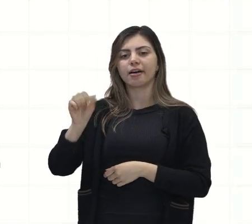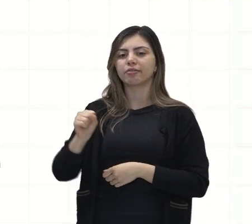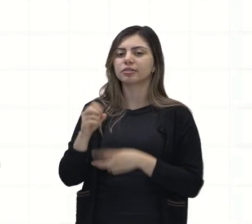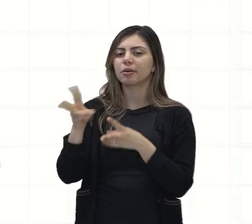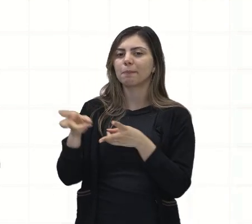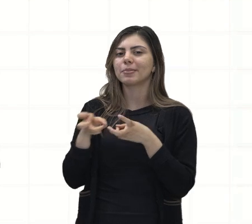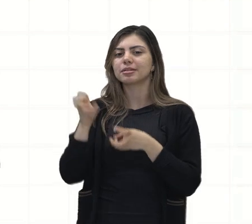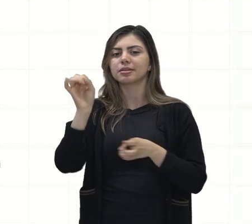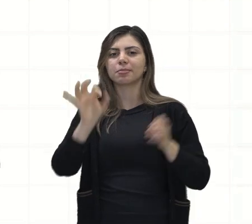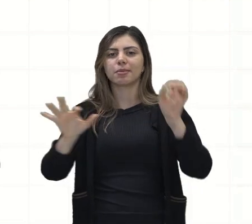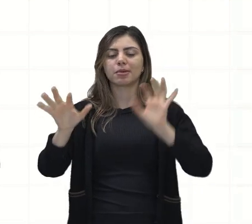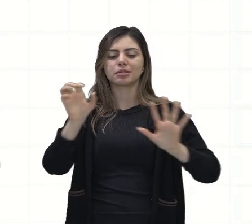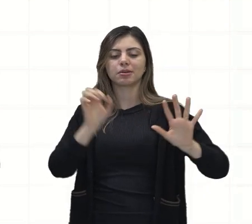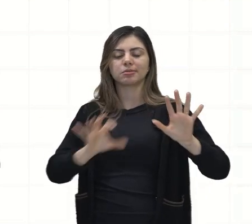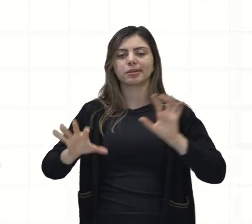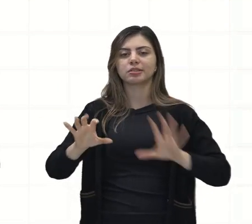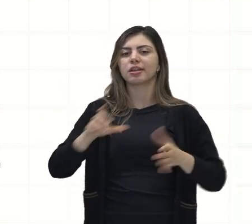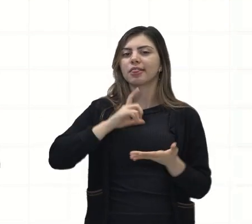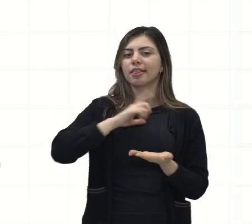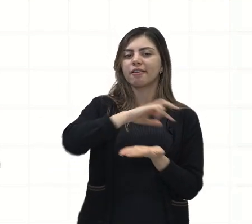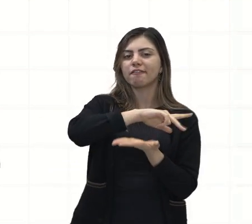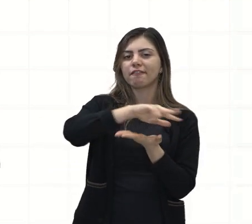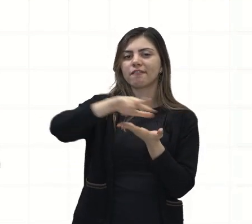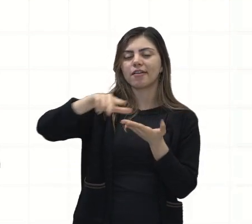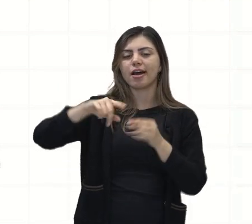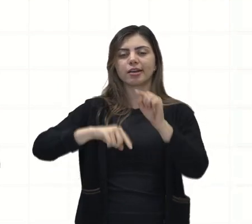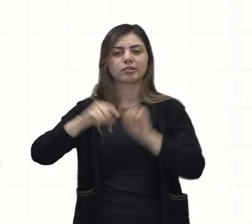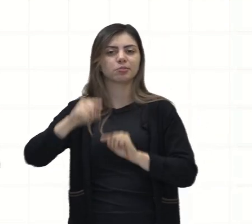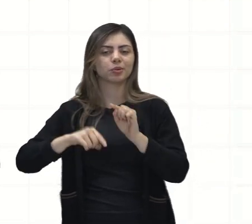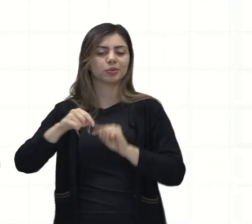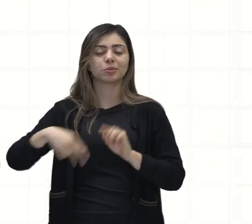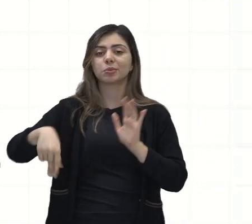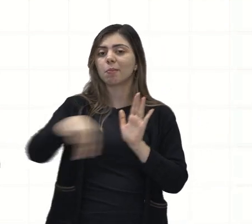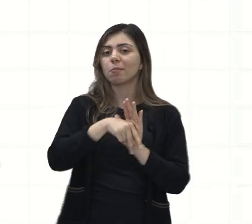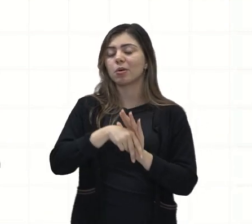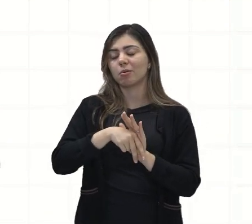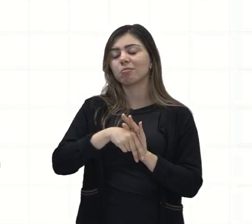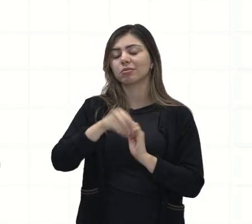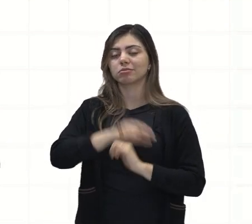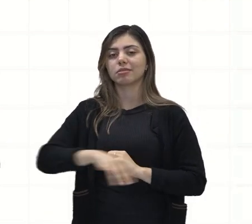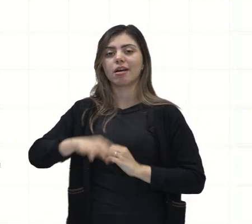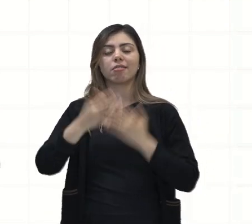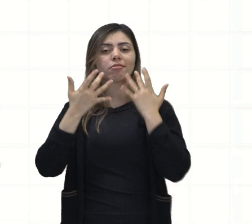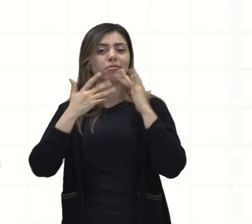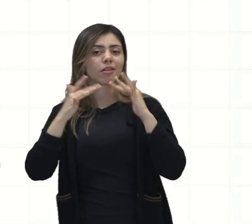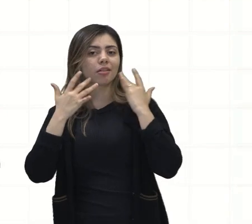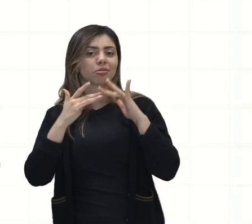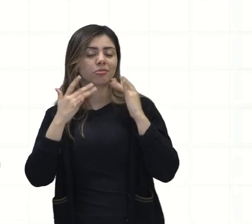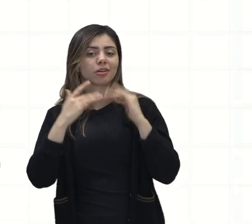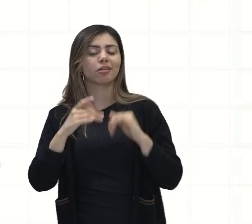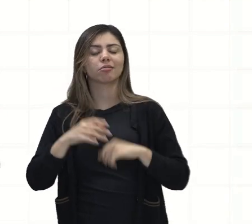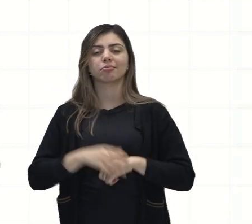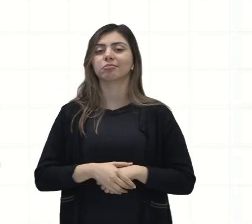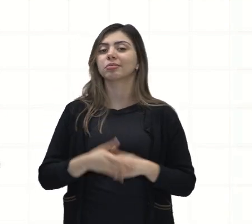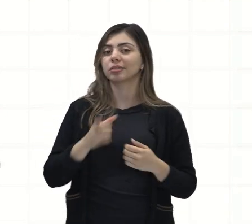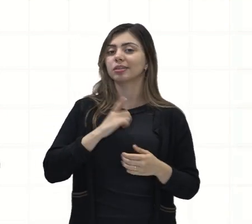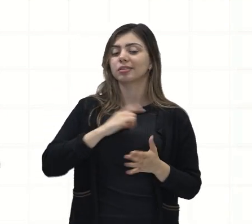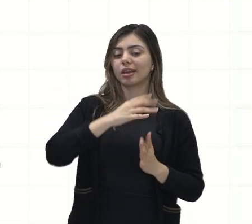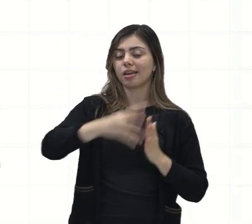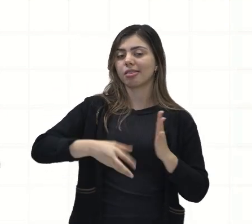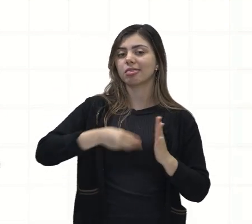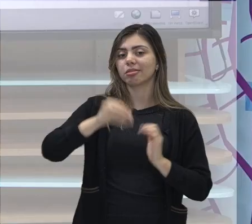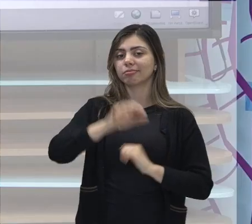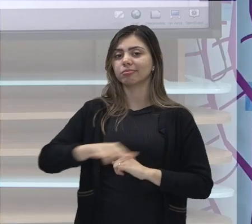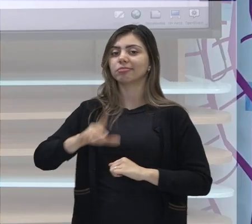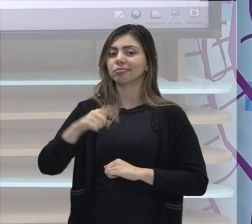Cravo. Então você tem o quê? Esses produtos naturais que eram encontrados na nossa